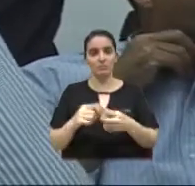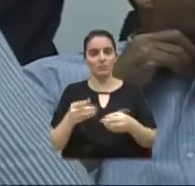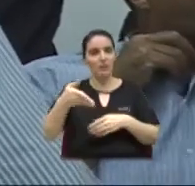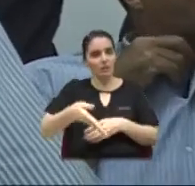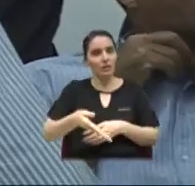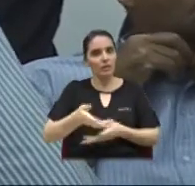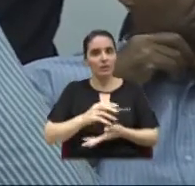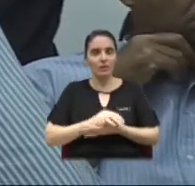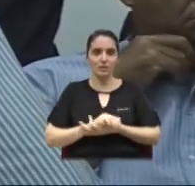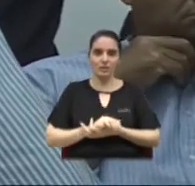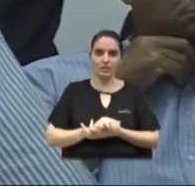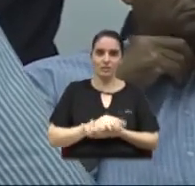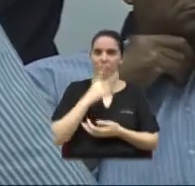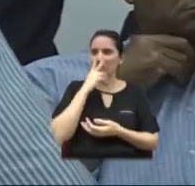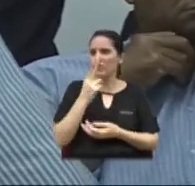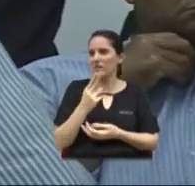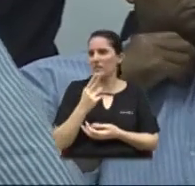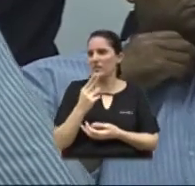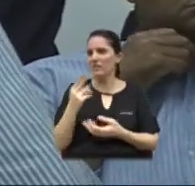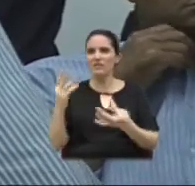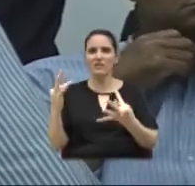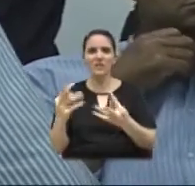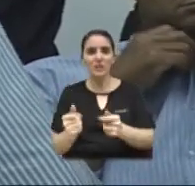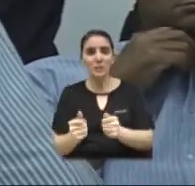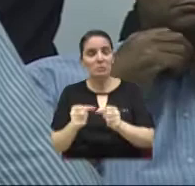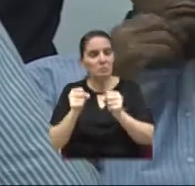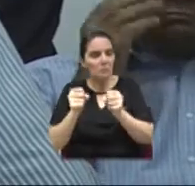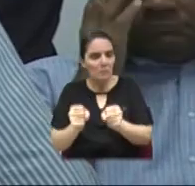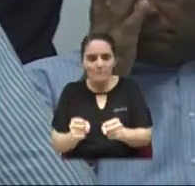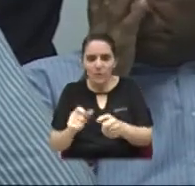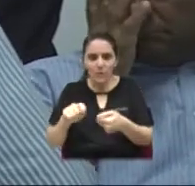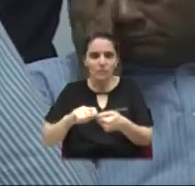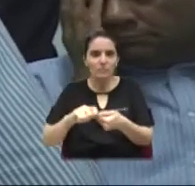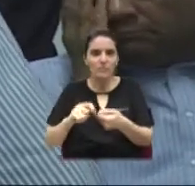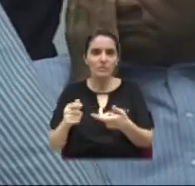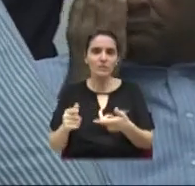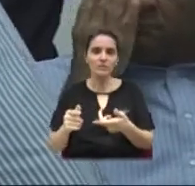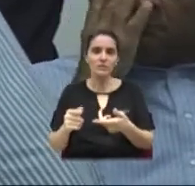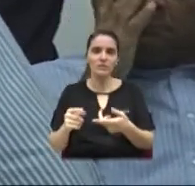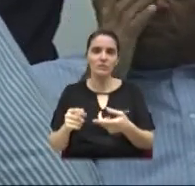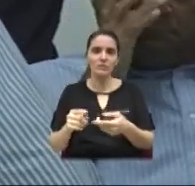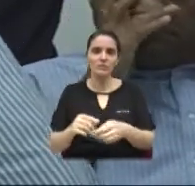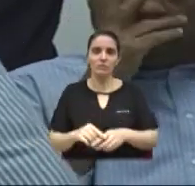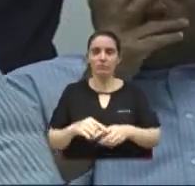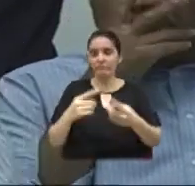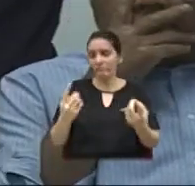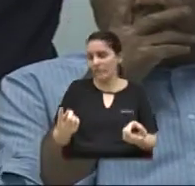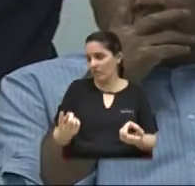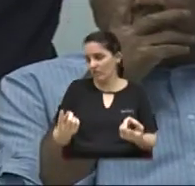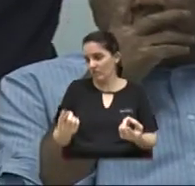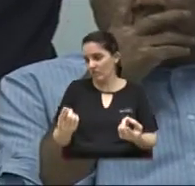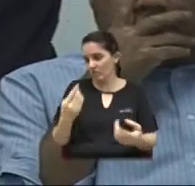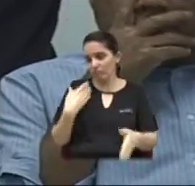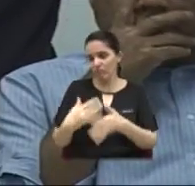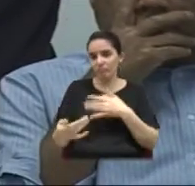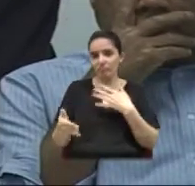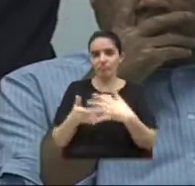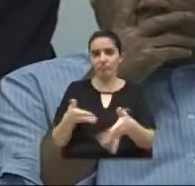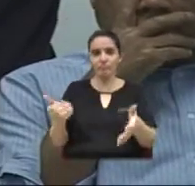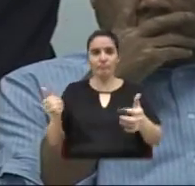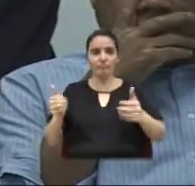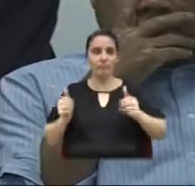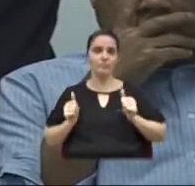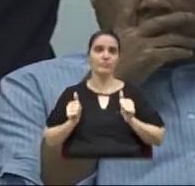parece que tudo dá para fazer, mas quando teve não se fez. Enfim, também tem a